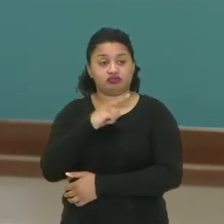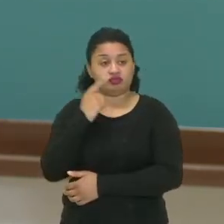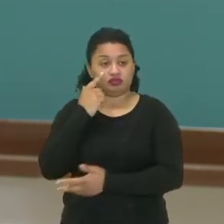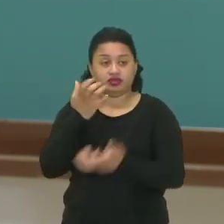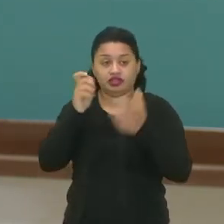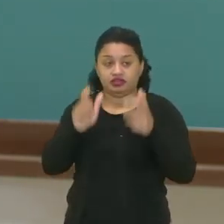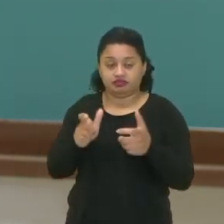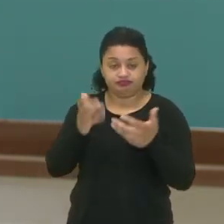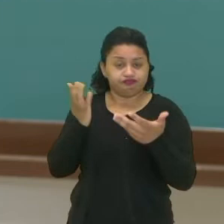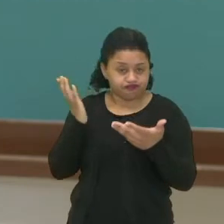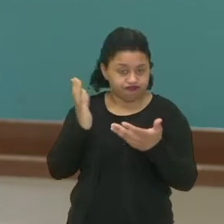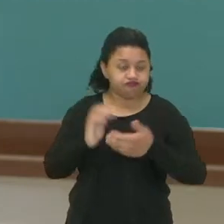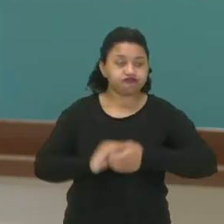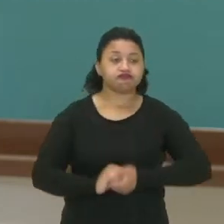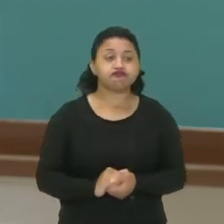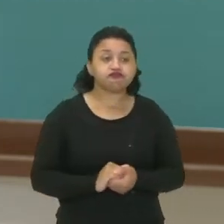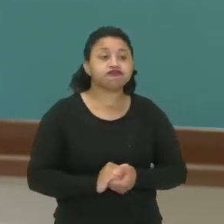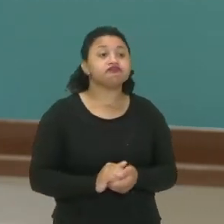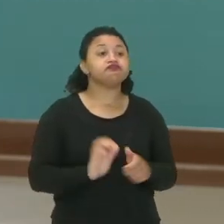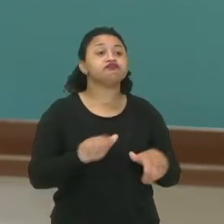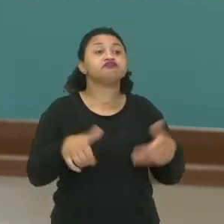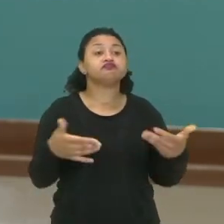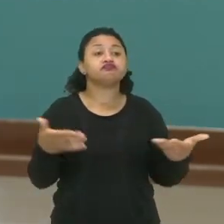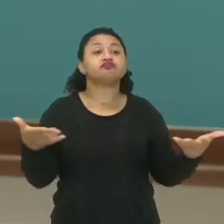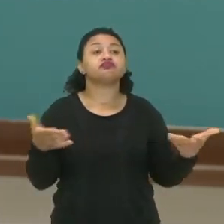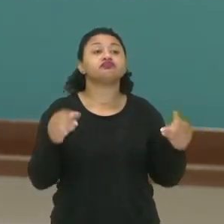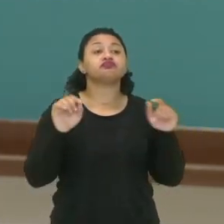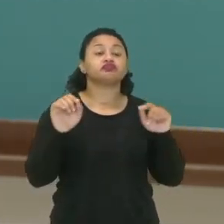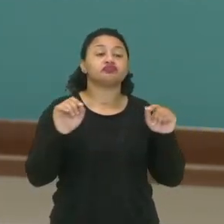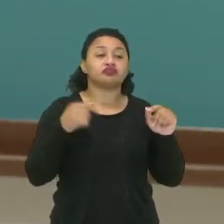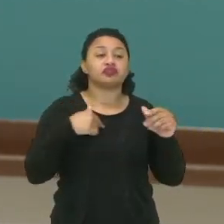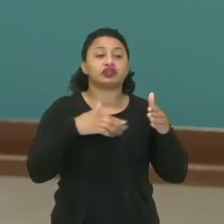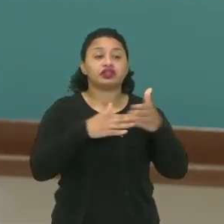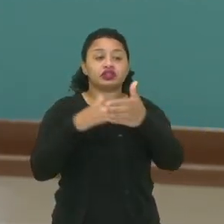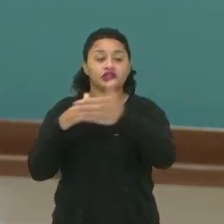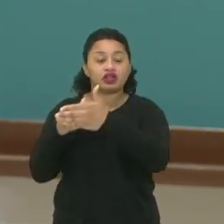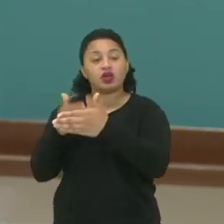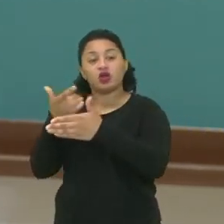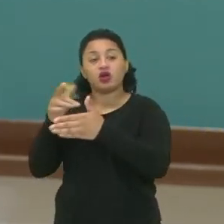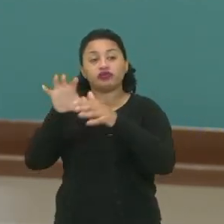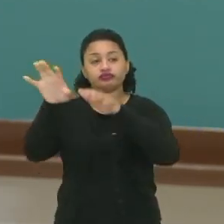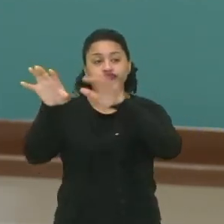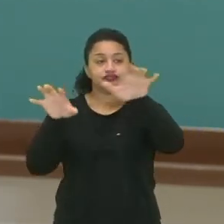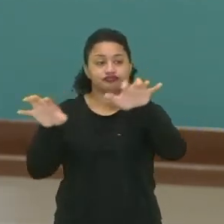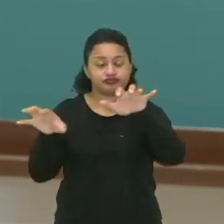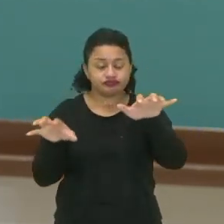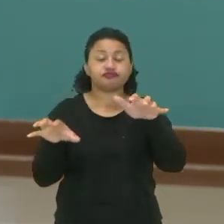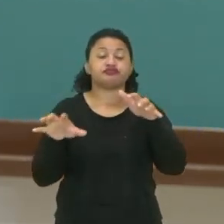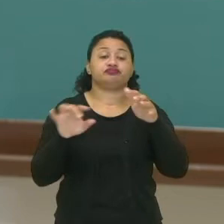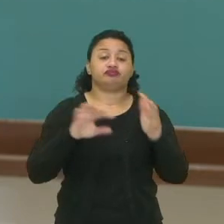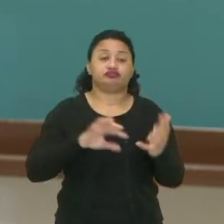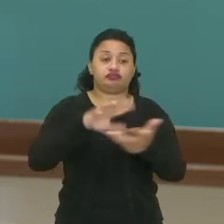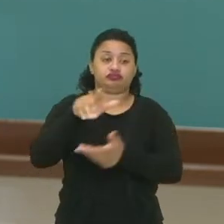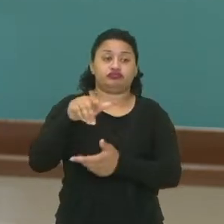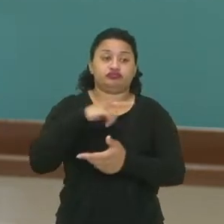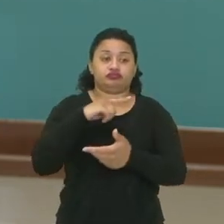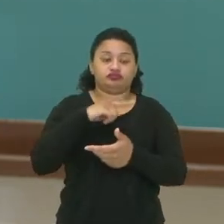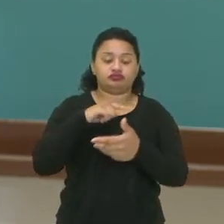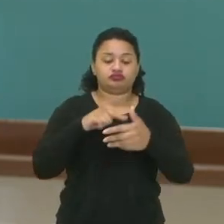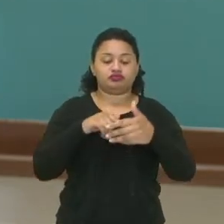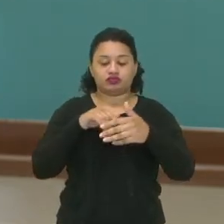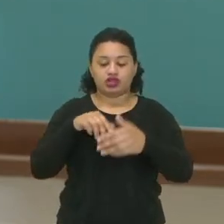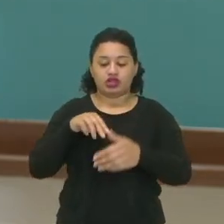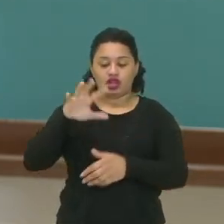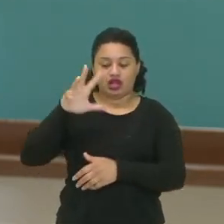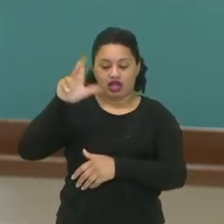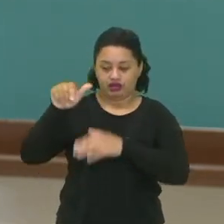nosso planeta. Bom, ela faz então limite com outras partes, outras porções do planeta. Então, tem a Europa ao